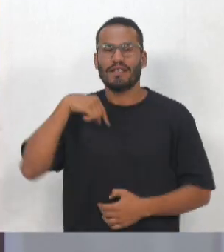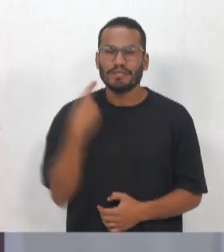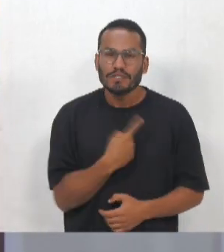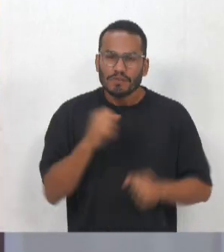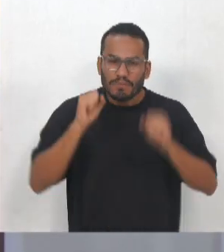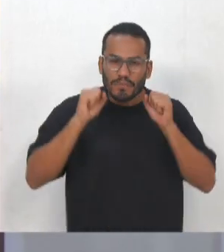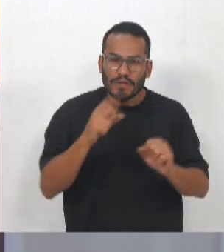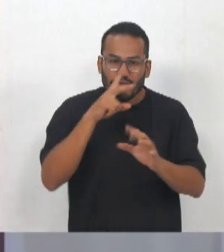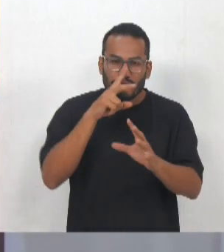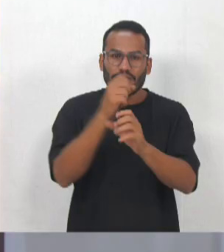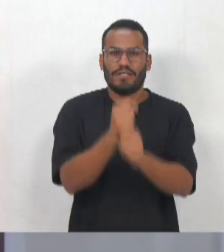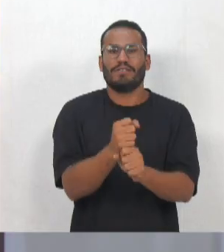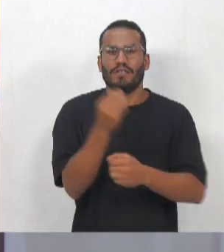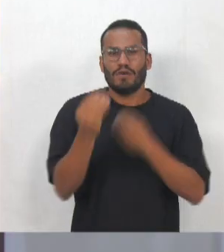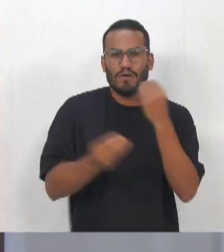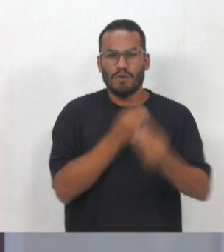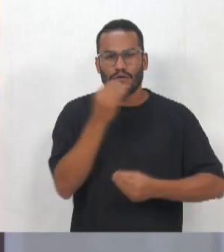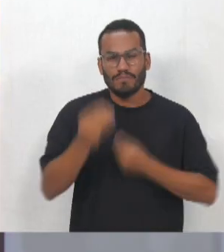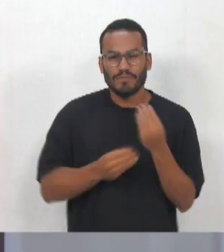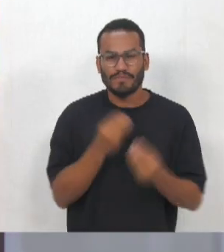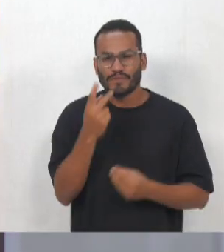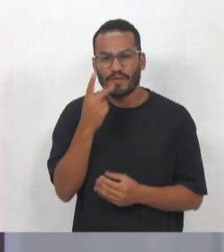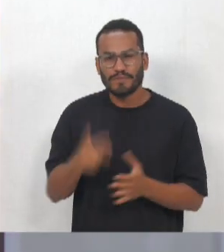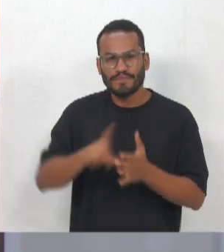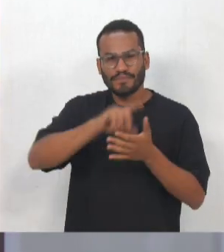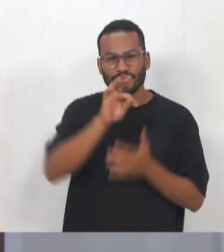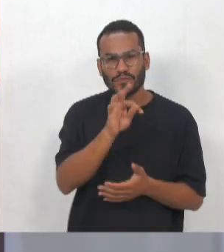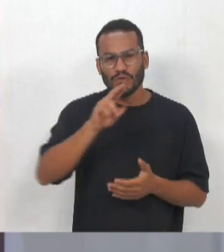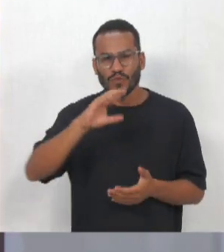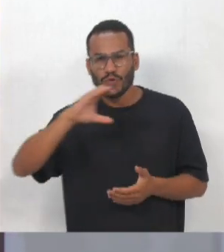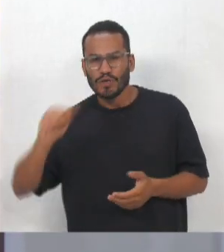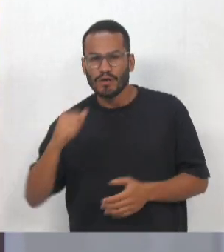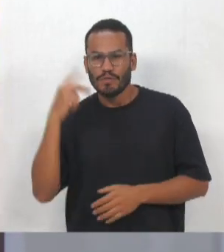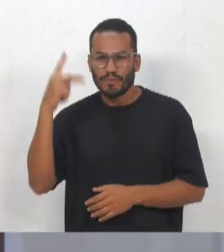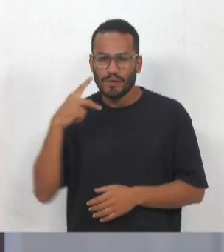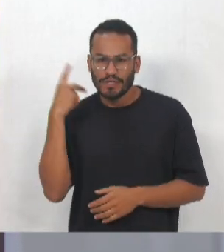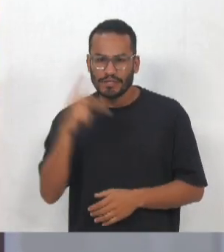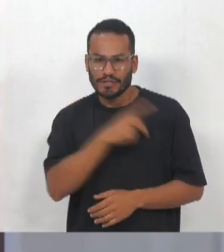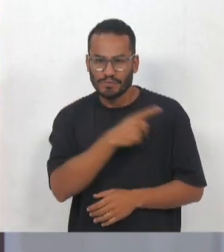poder fortalecer, como bem dito pelo vereador Tuca, essas políticas públicas. Obrigada.